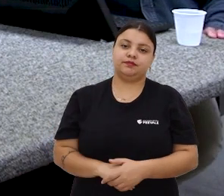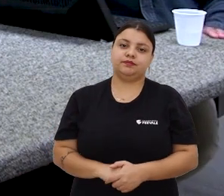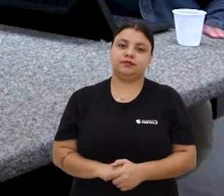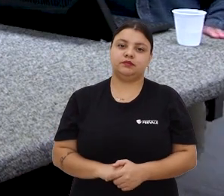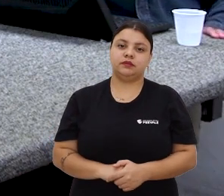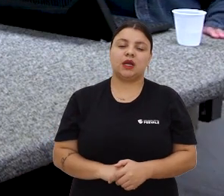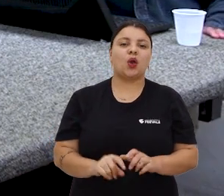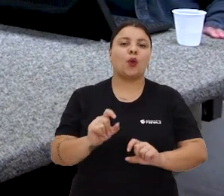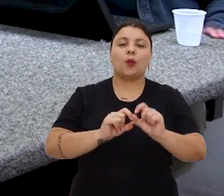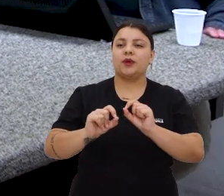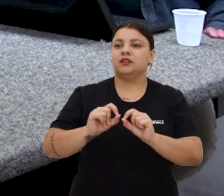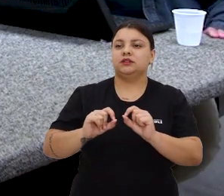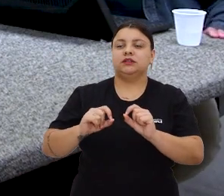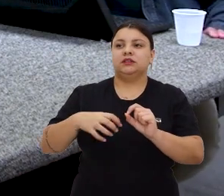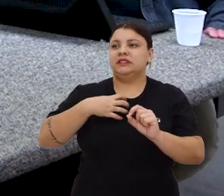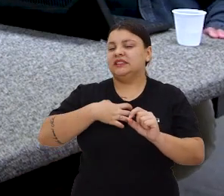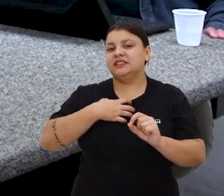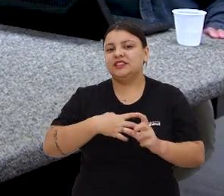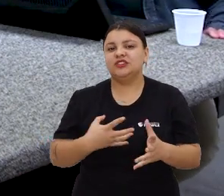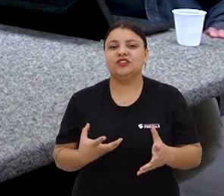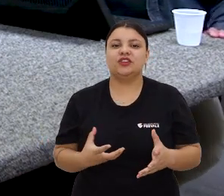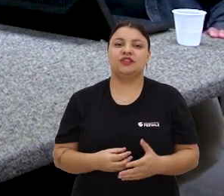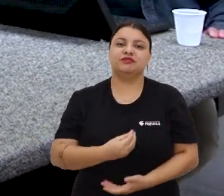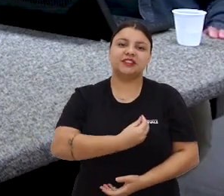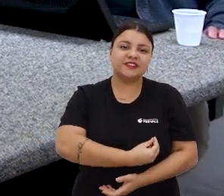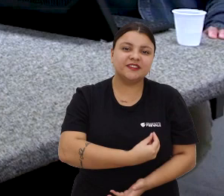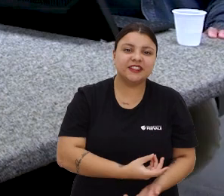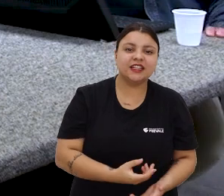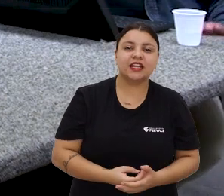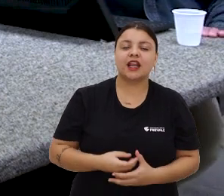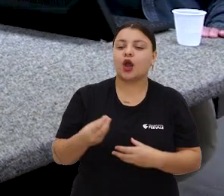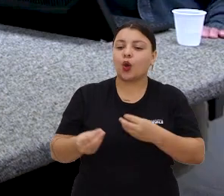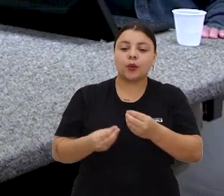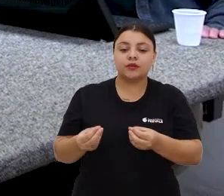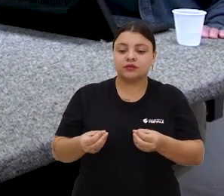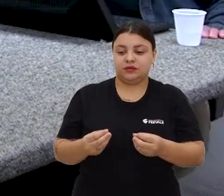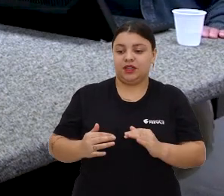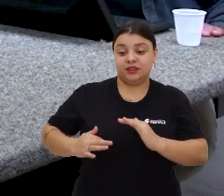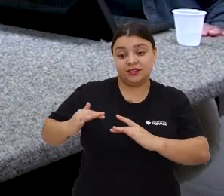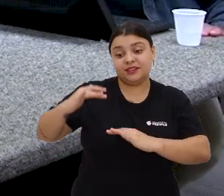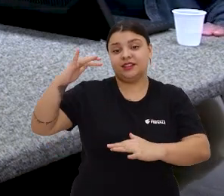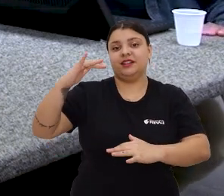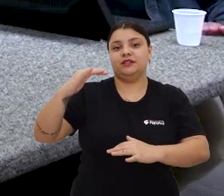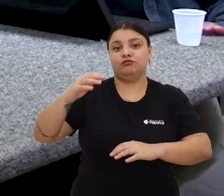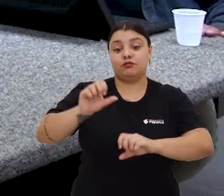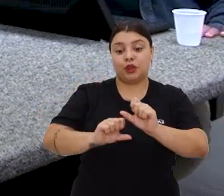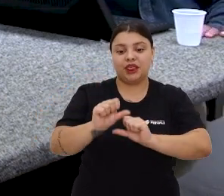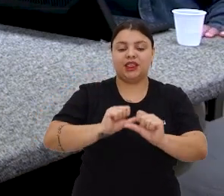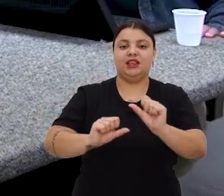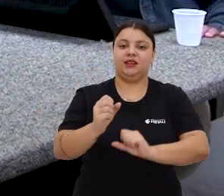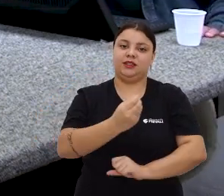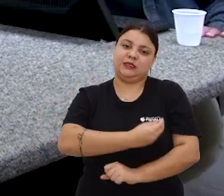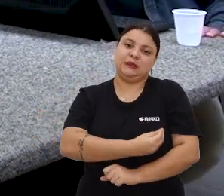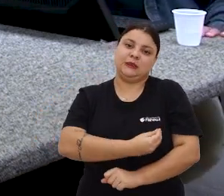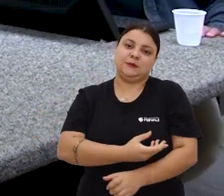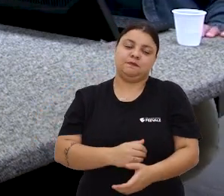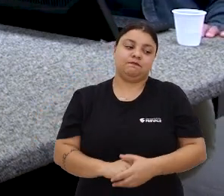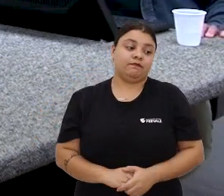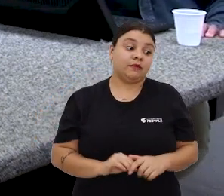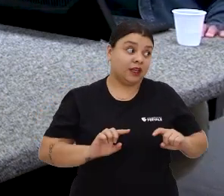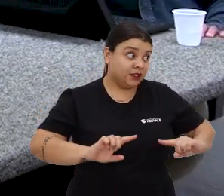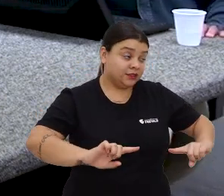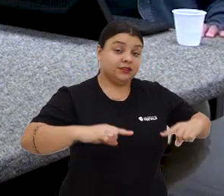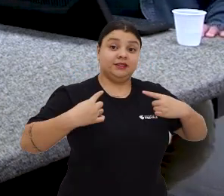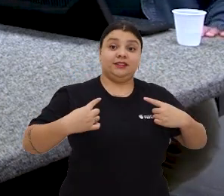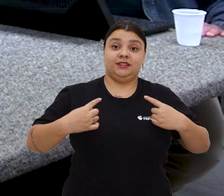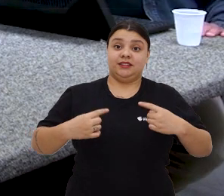Como é que foi isso, Márcio? Como é que tá sendo, como é que foi essa criação solo? É uma mudança na tua vida? Tá sendo um desafio